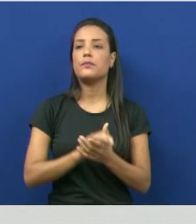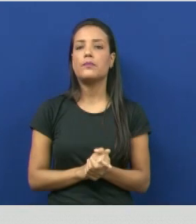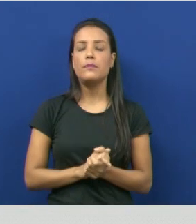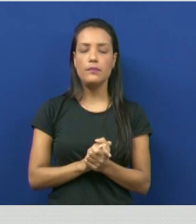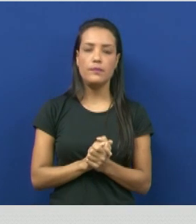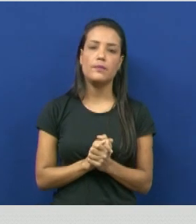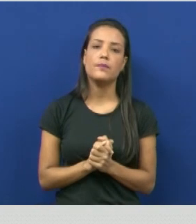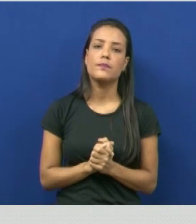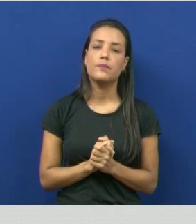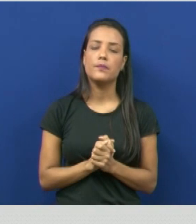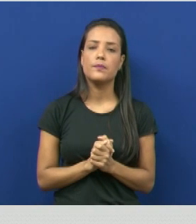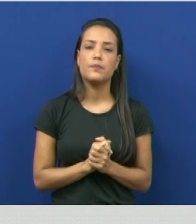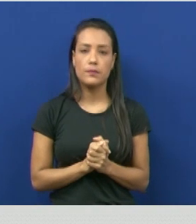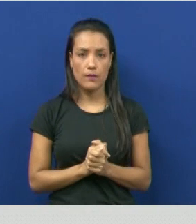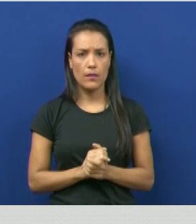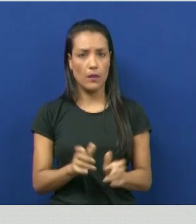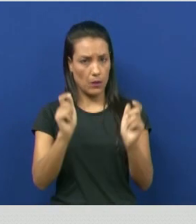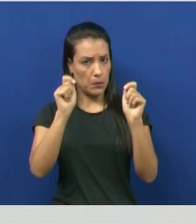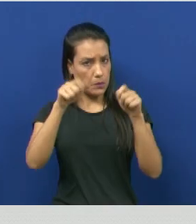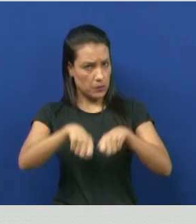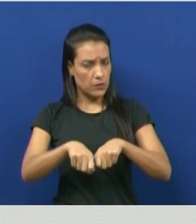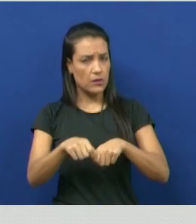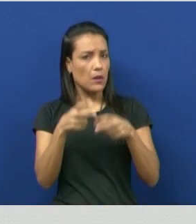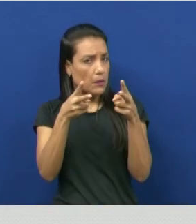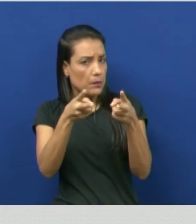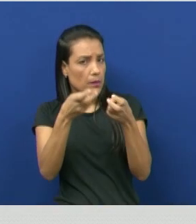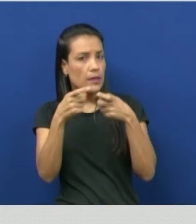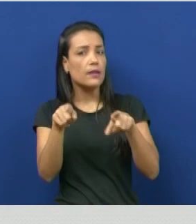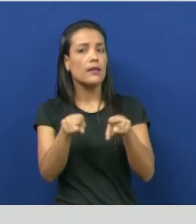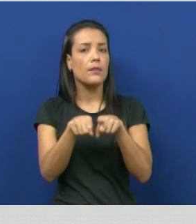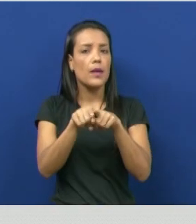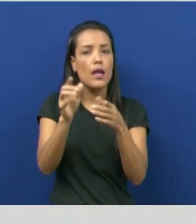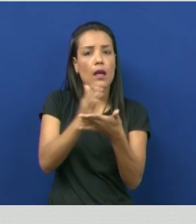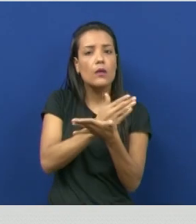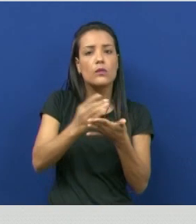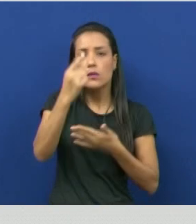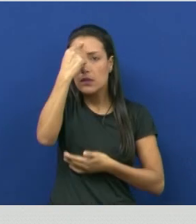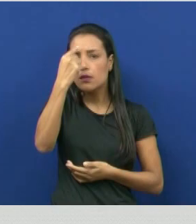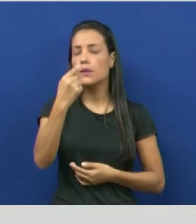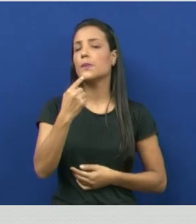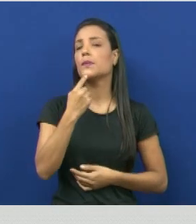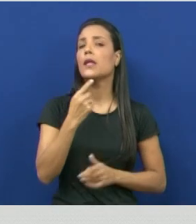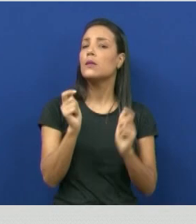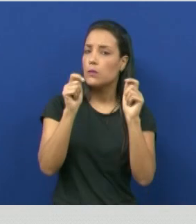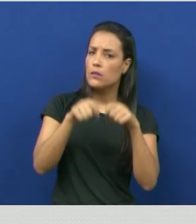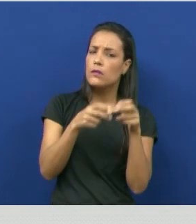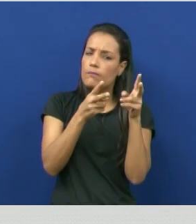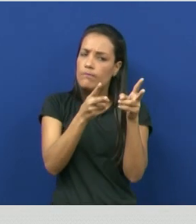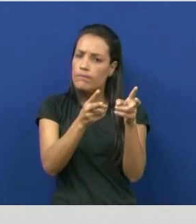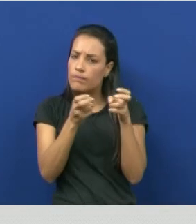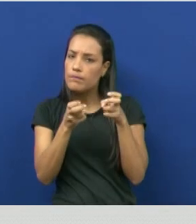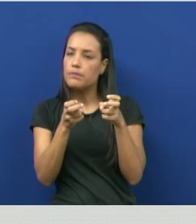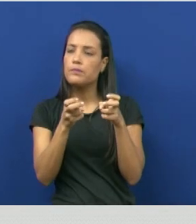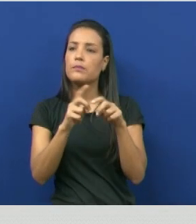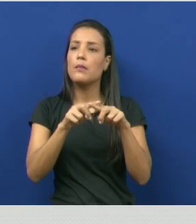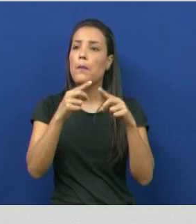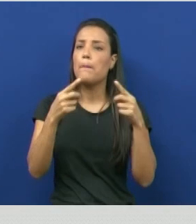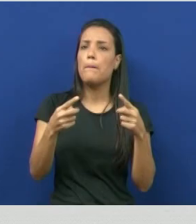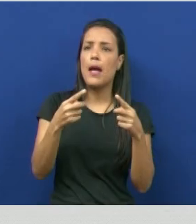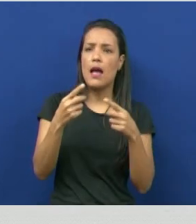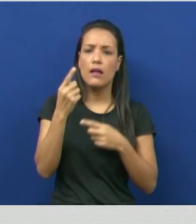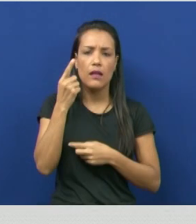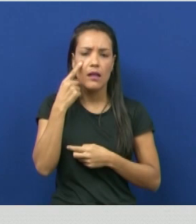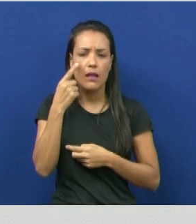próximo slide, por exemplo, a gente pode ver algumas figuras que foram possíveis à observação, mas é claro que não a olho